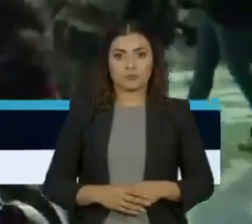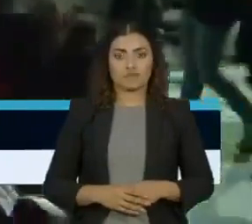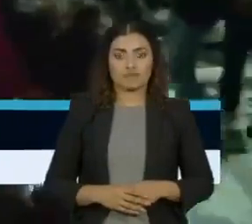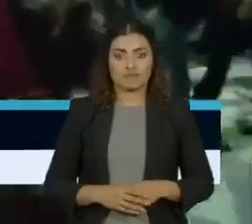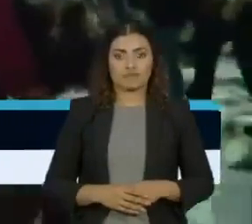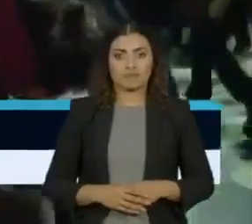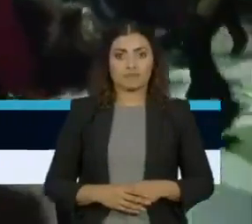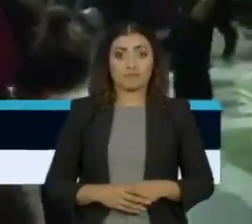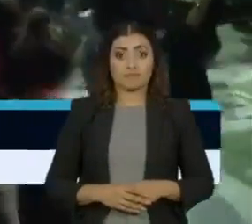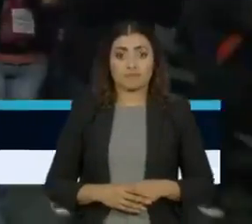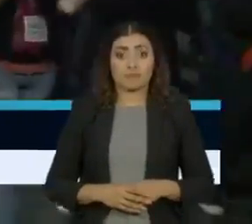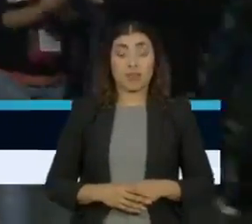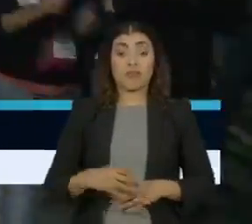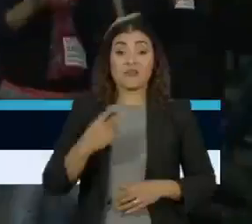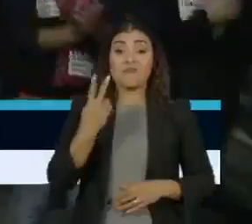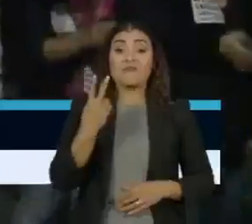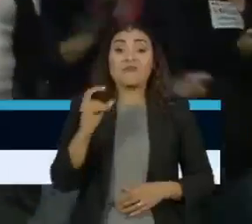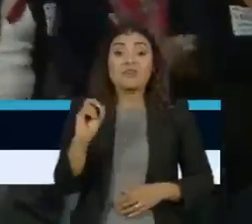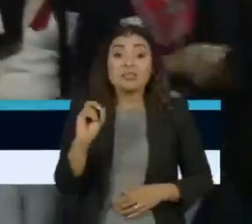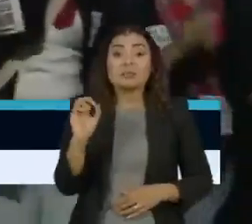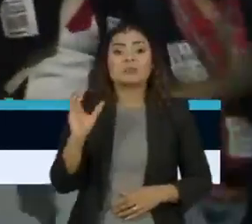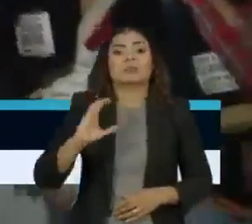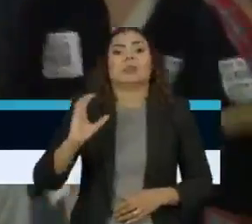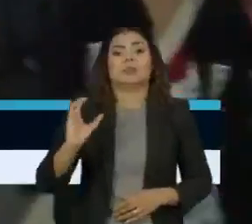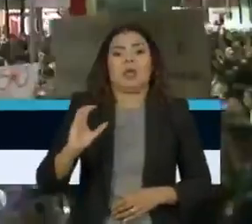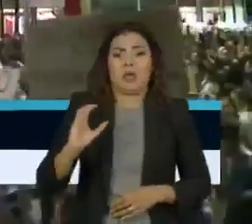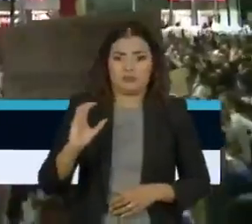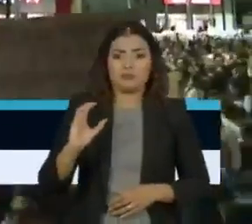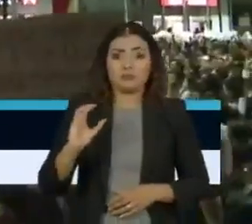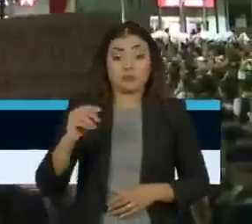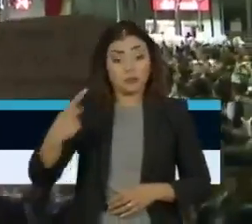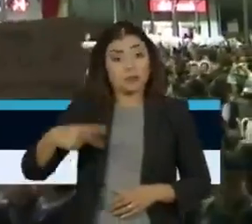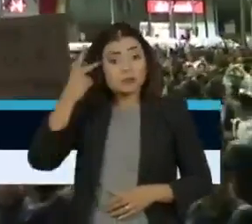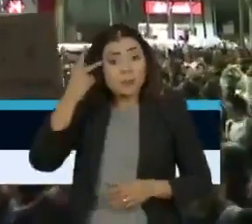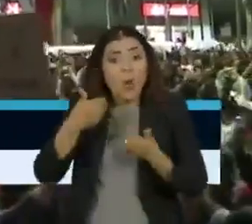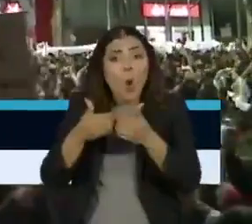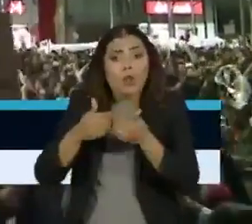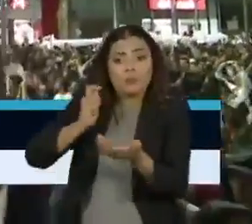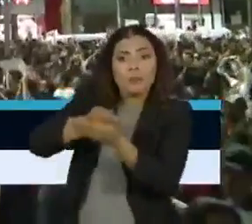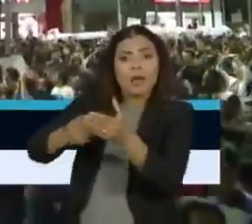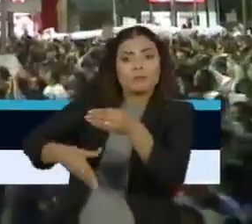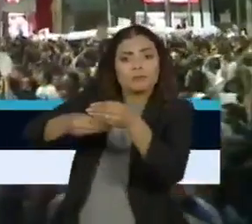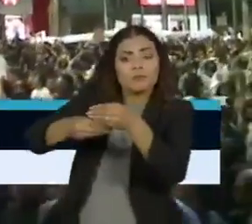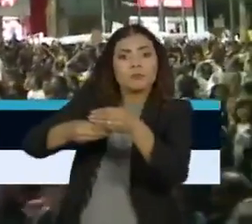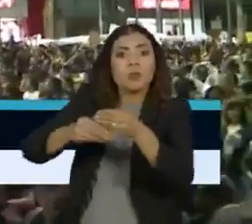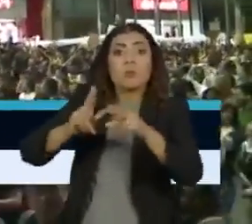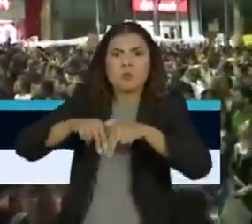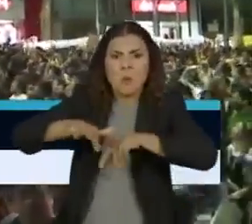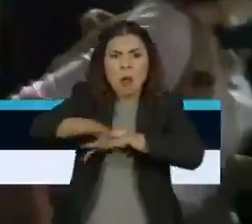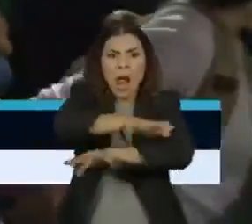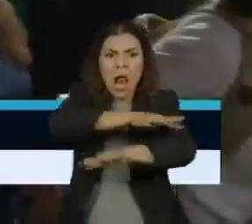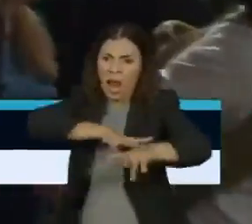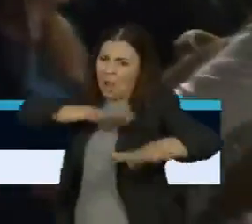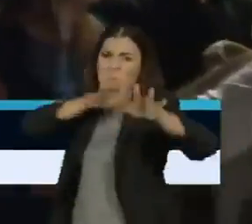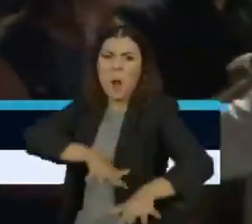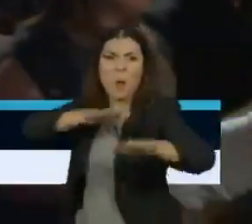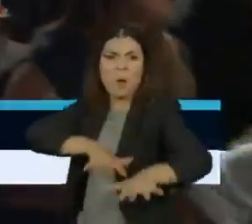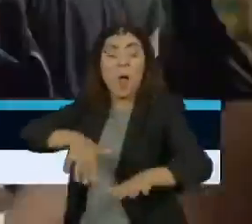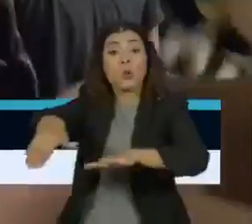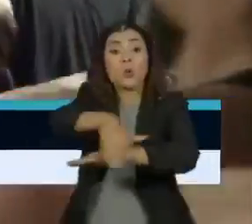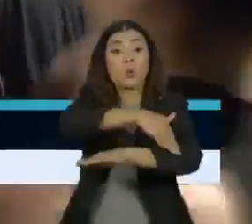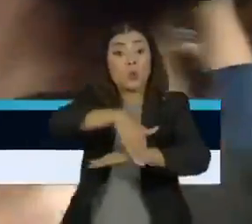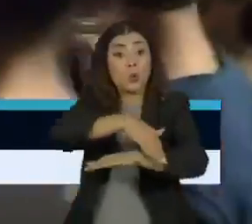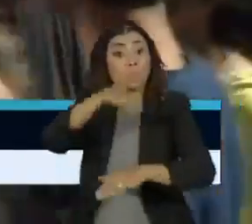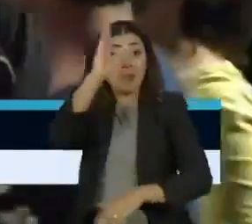Um reajuste de 20 centavos na passagem de ônibus em São Paulo em 2013 desagou em multidões nas ruas do